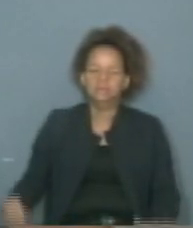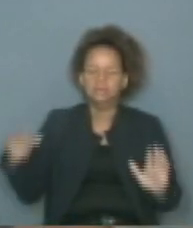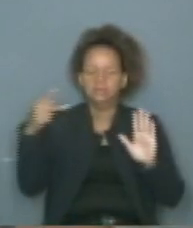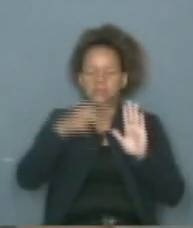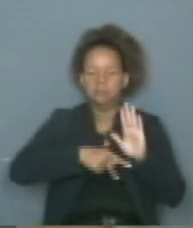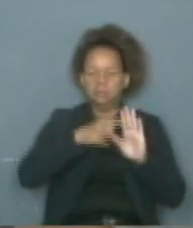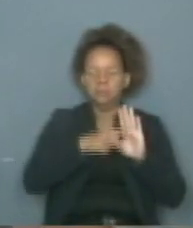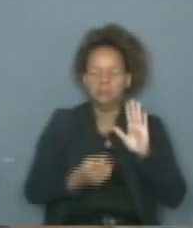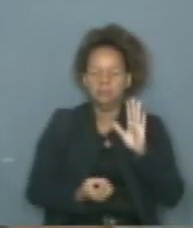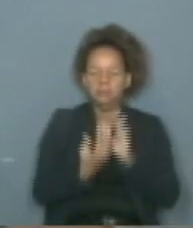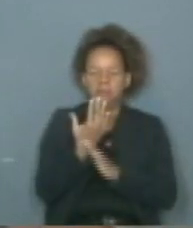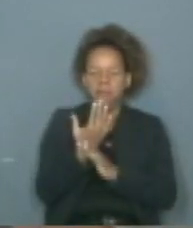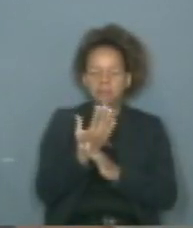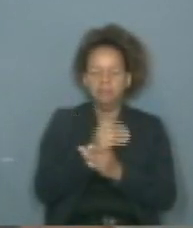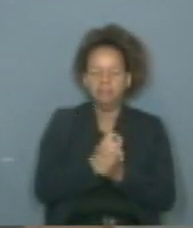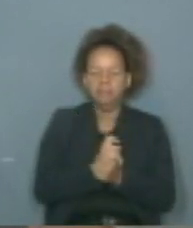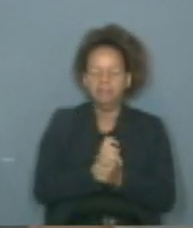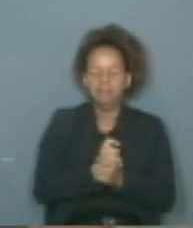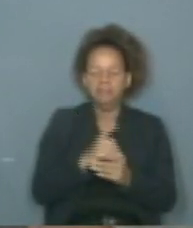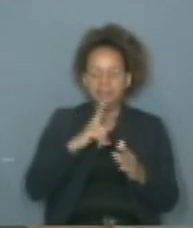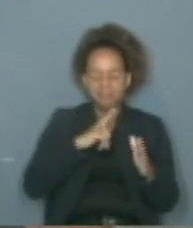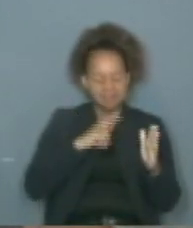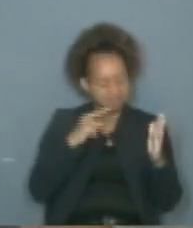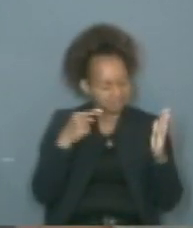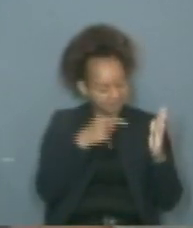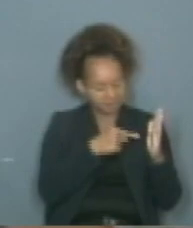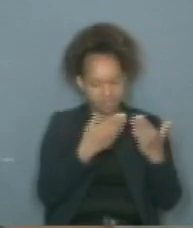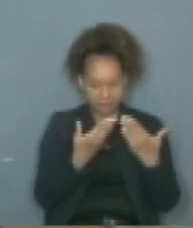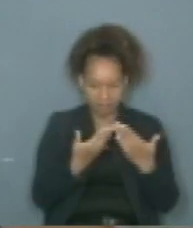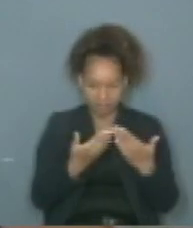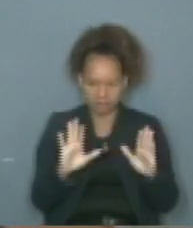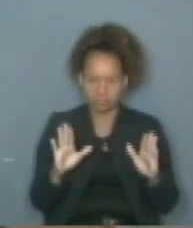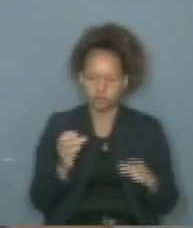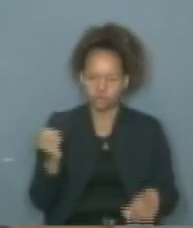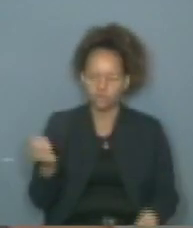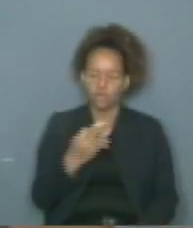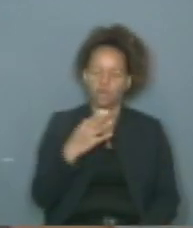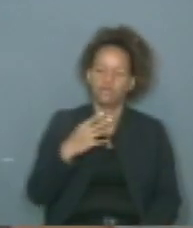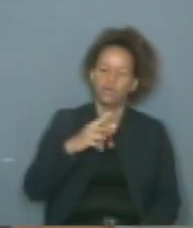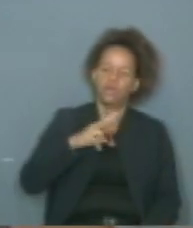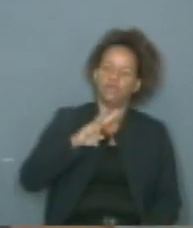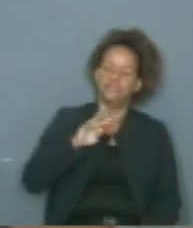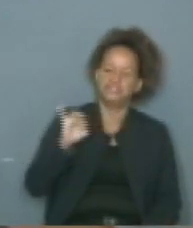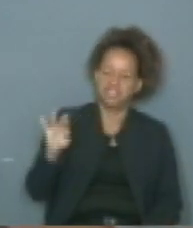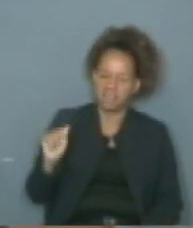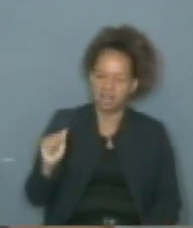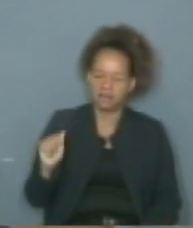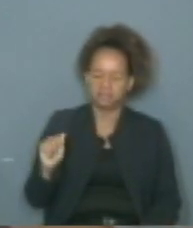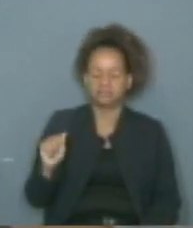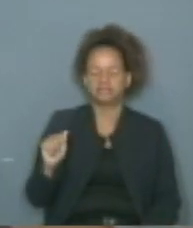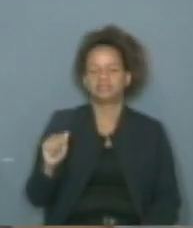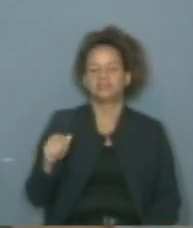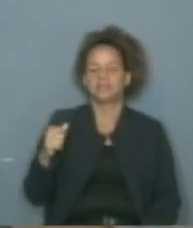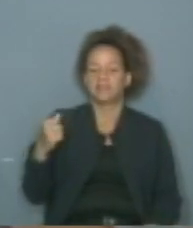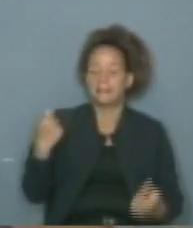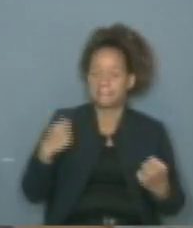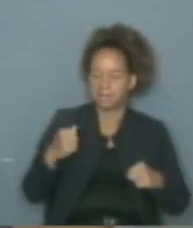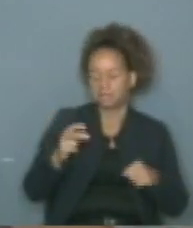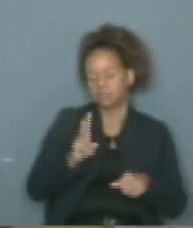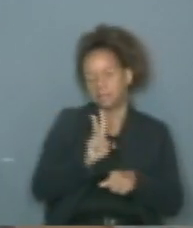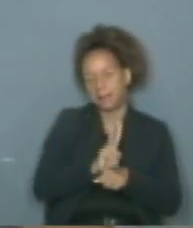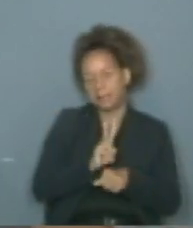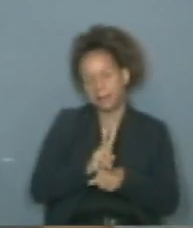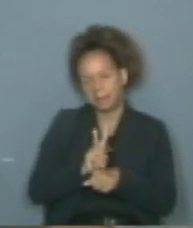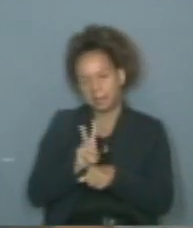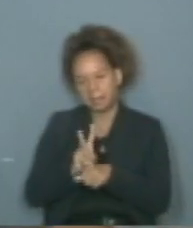de implantação deveria prever a abertura de novas vias, se necessárias, para